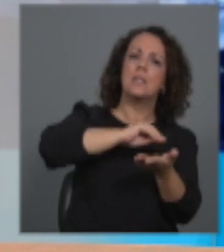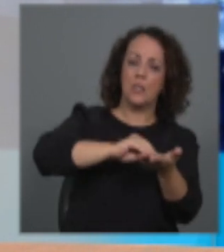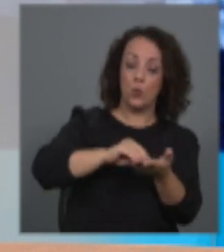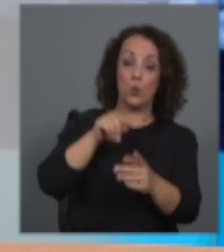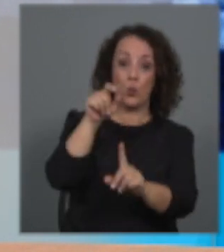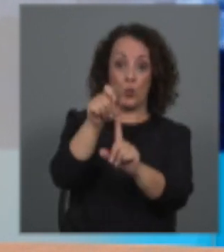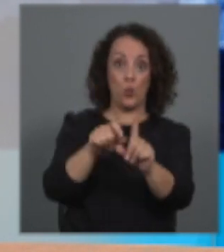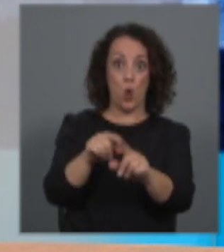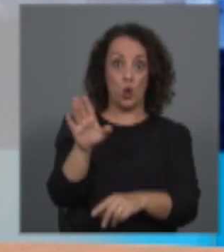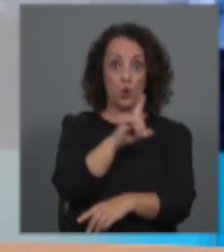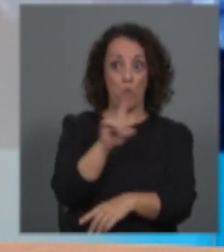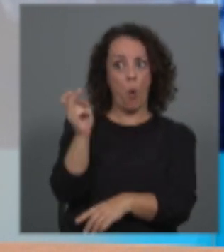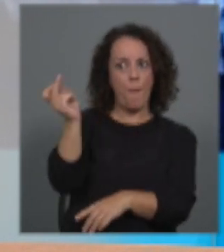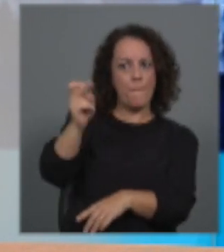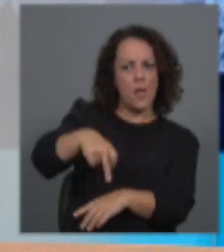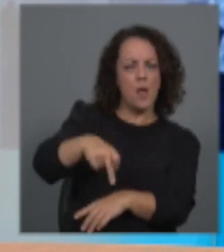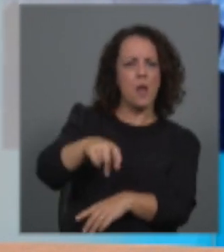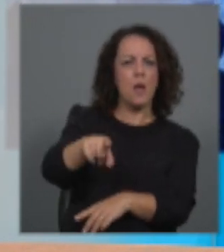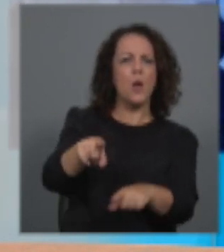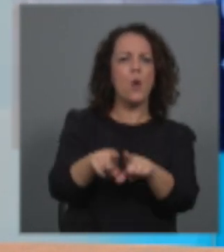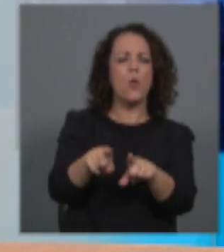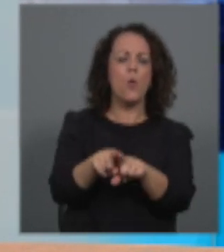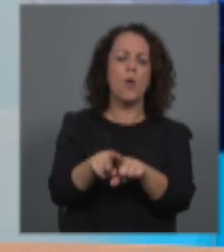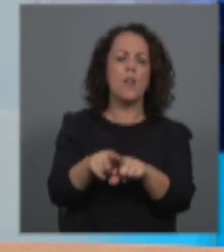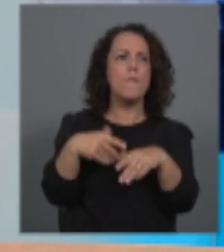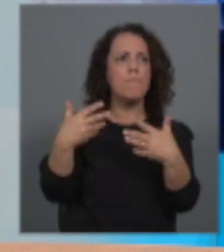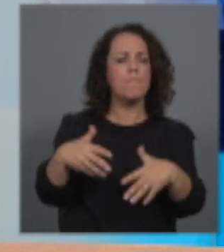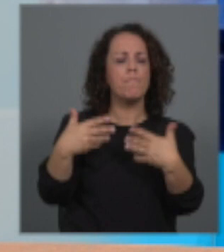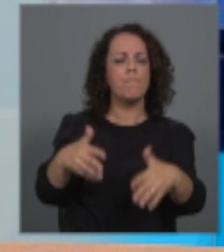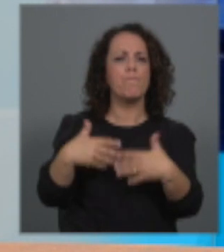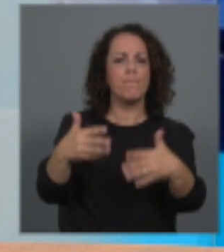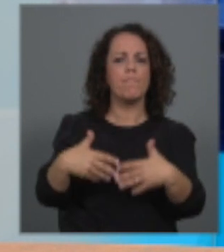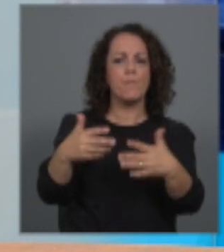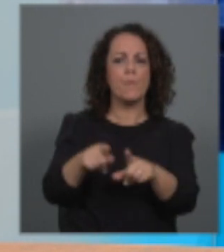como uma figura que nos mostra